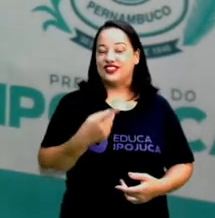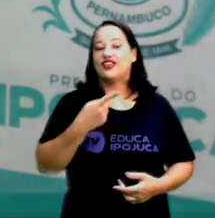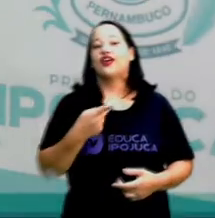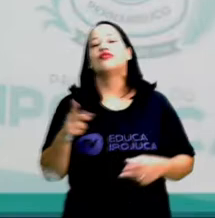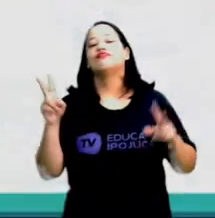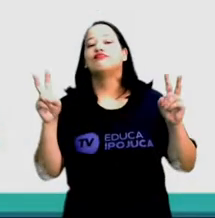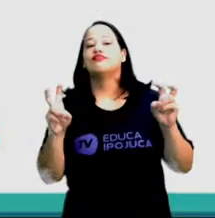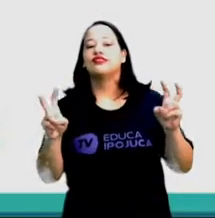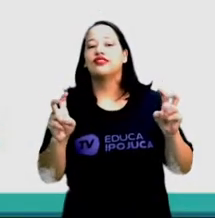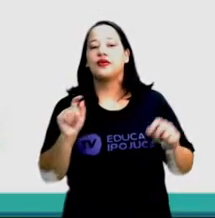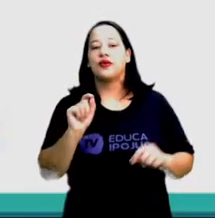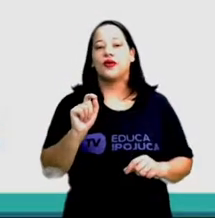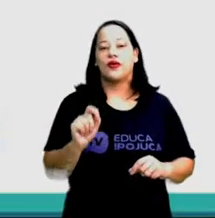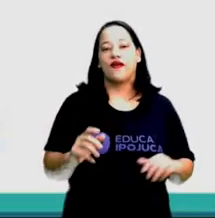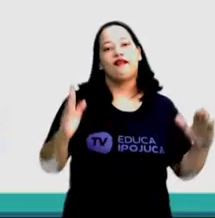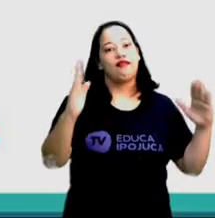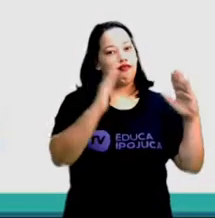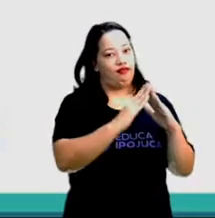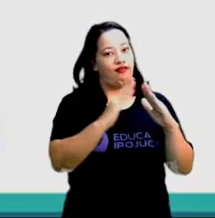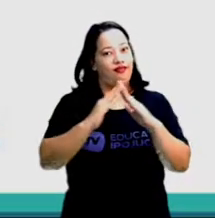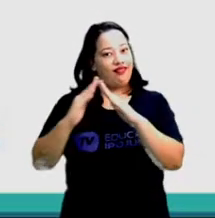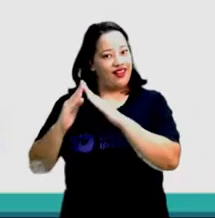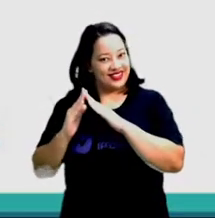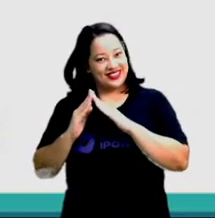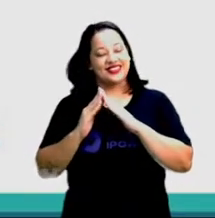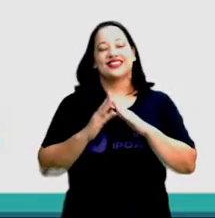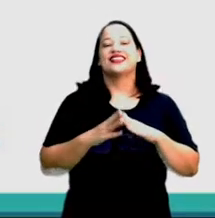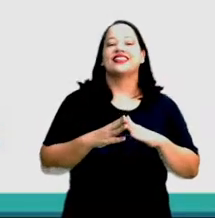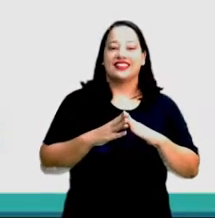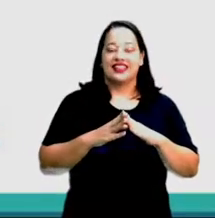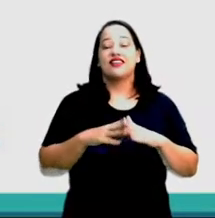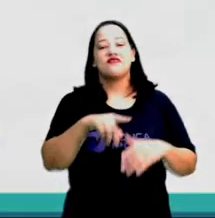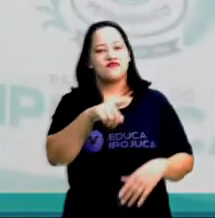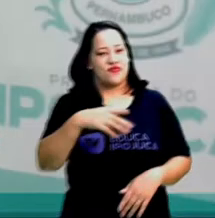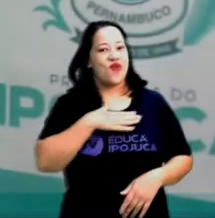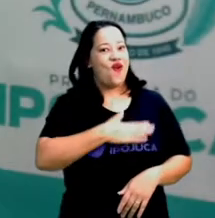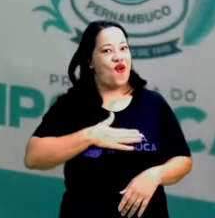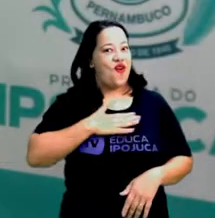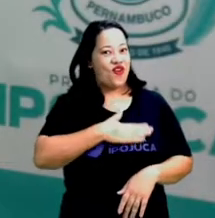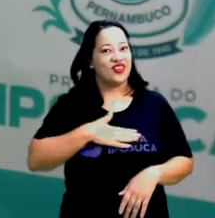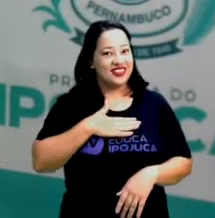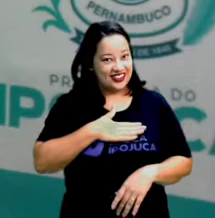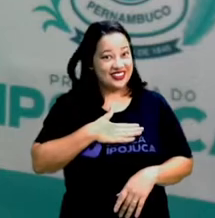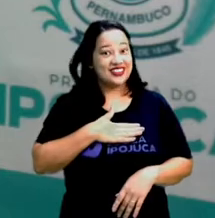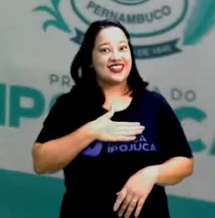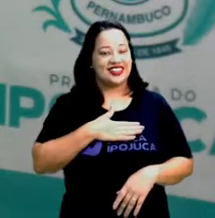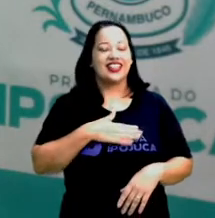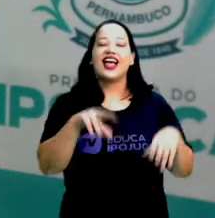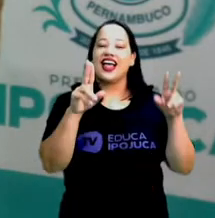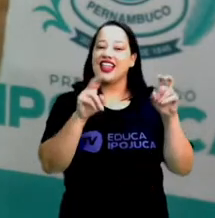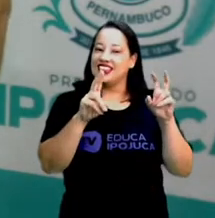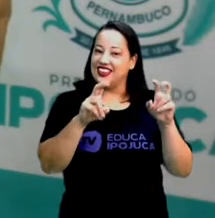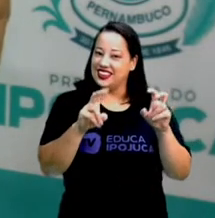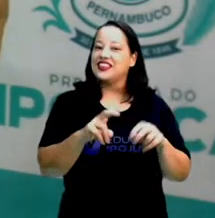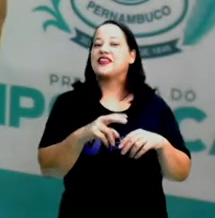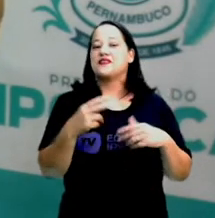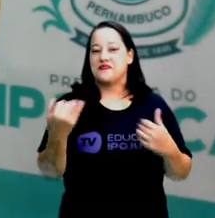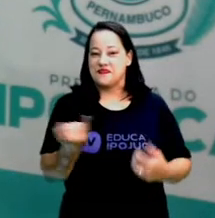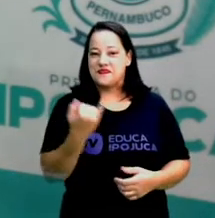a moradia. Legal, né, crianças? Vocês gostaram do tema da nossa aula? Então vamos